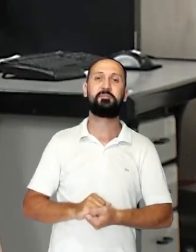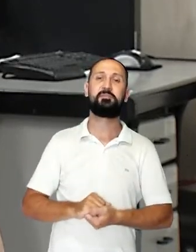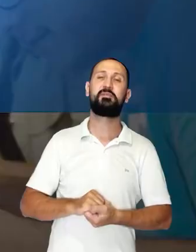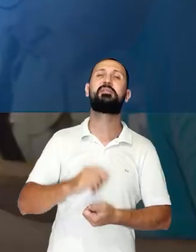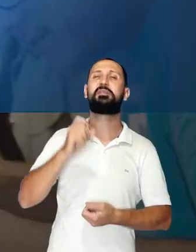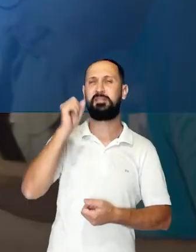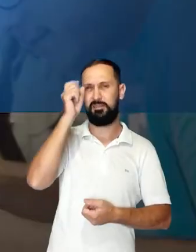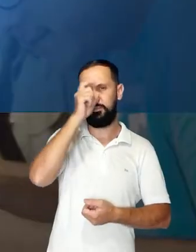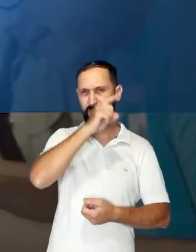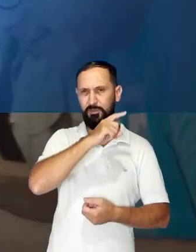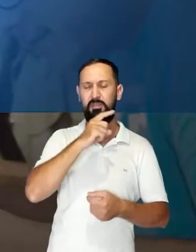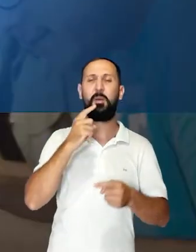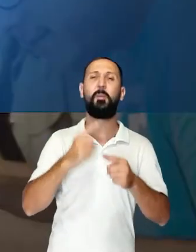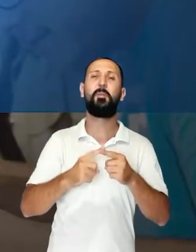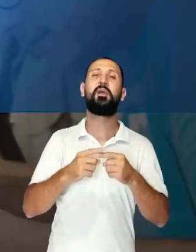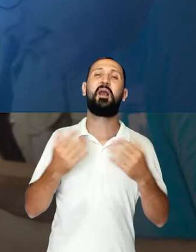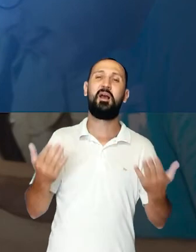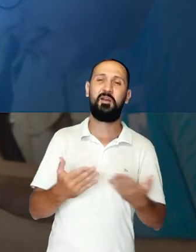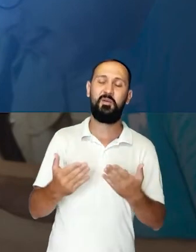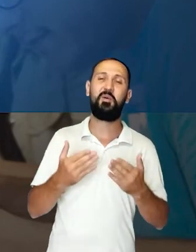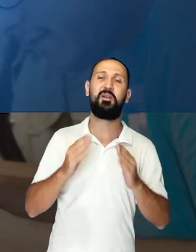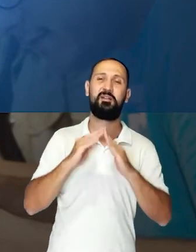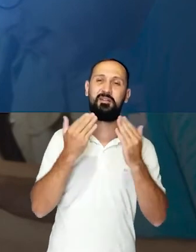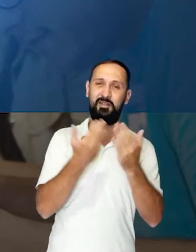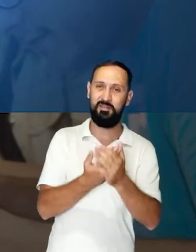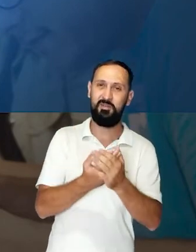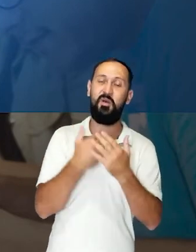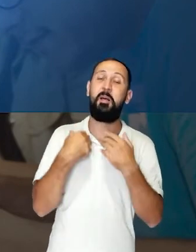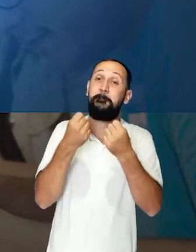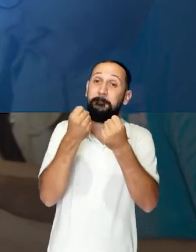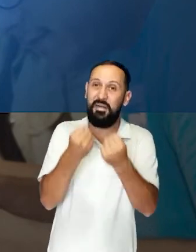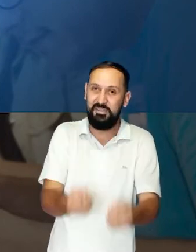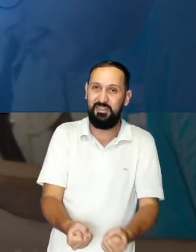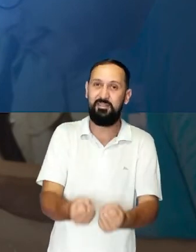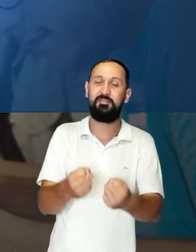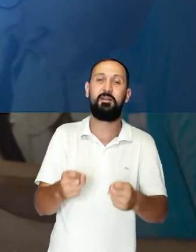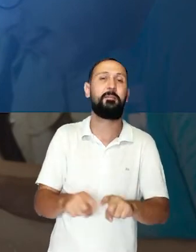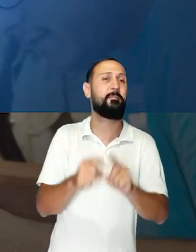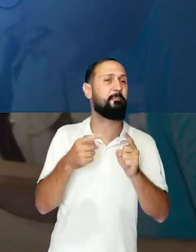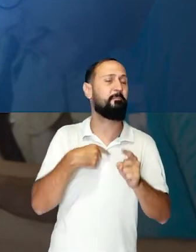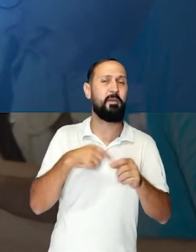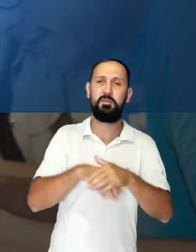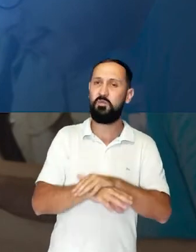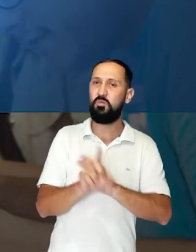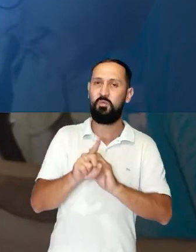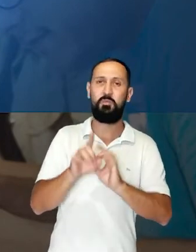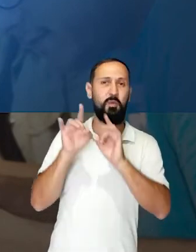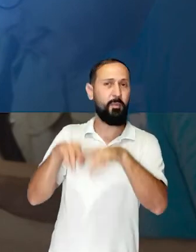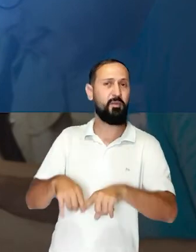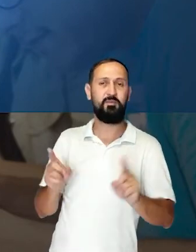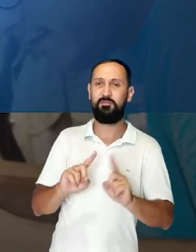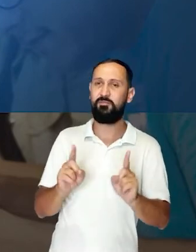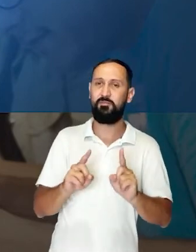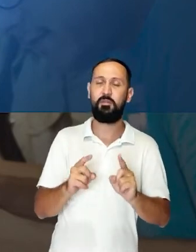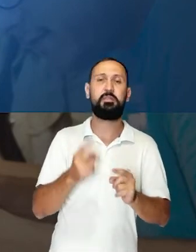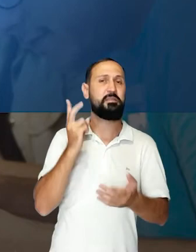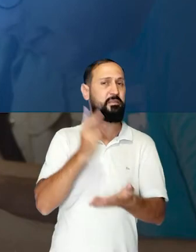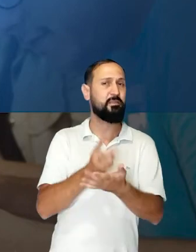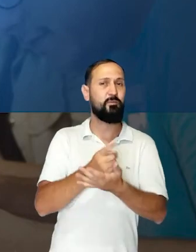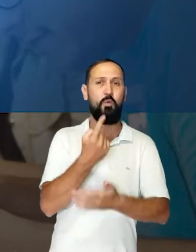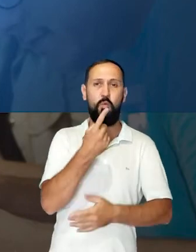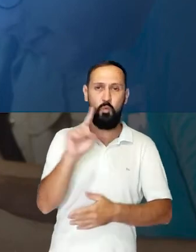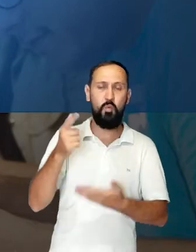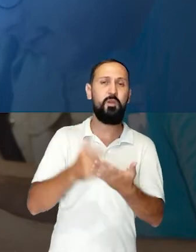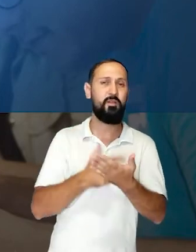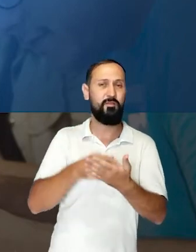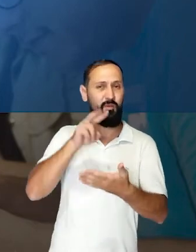diários? Tem sido mais difícil por causa da escola, a escola é muito pesada, mas eu não deixo esse hábito de lado. Pelo menos